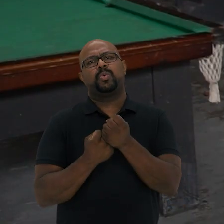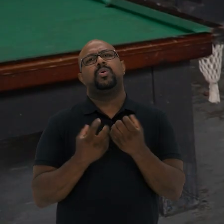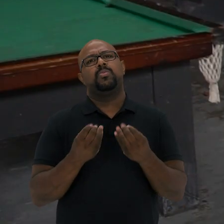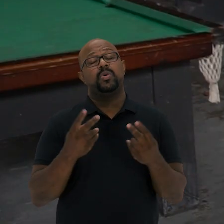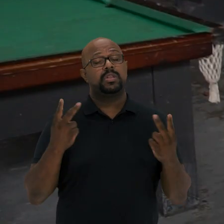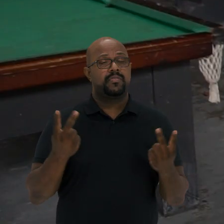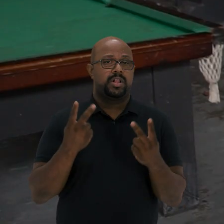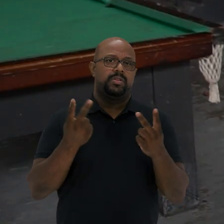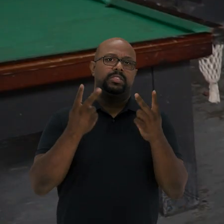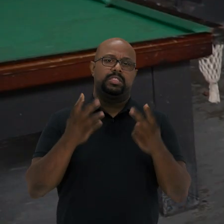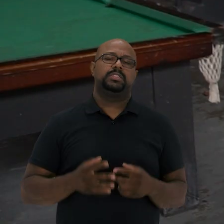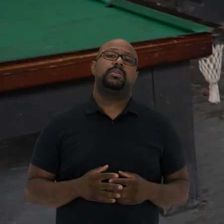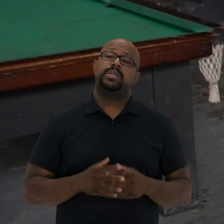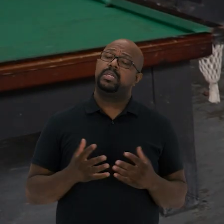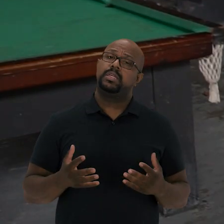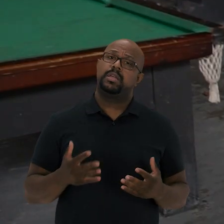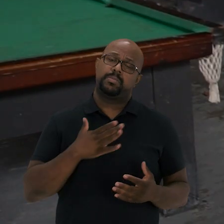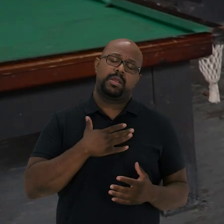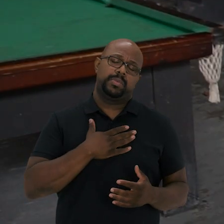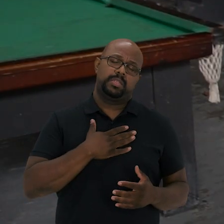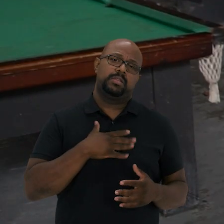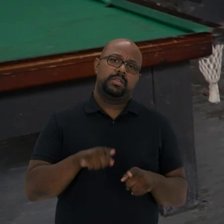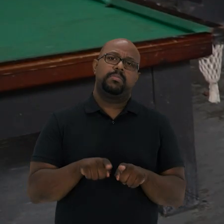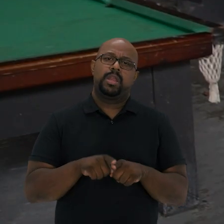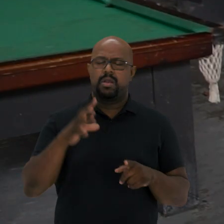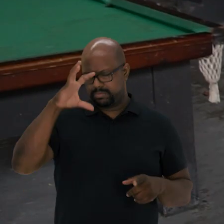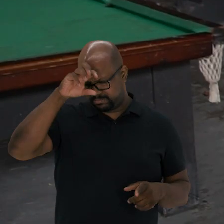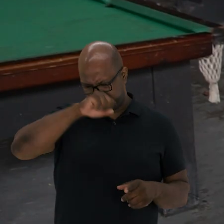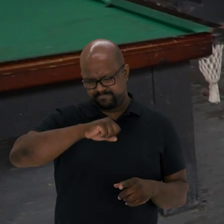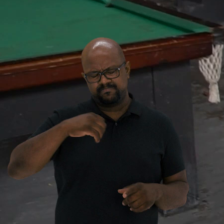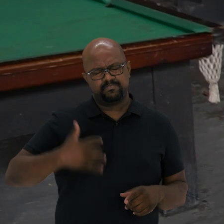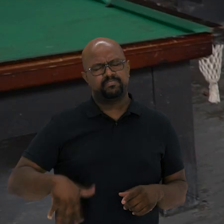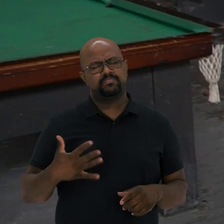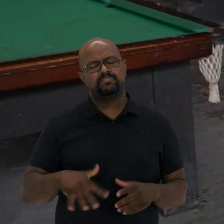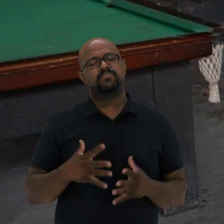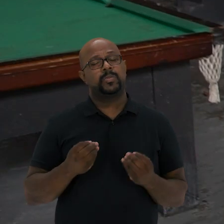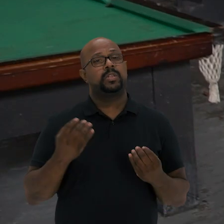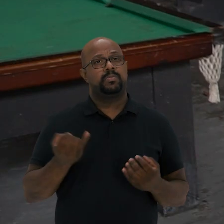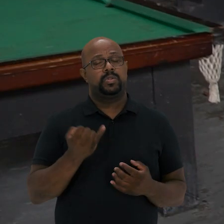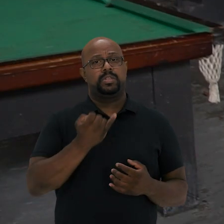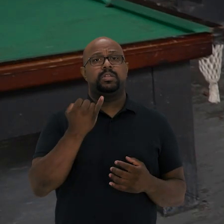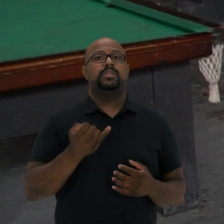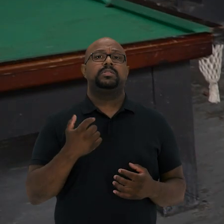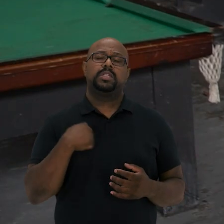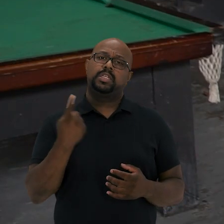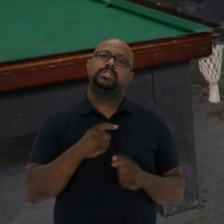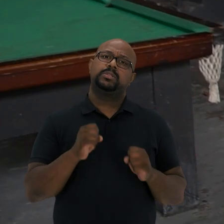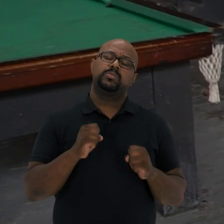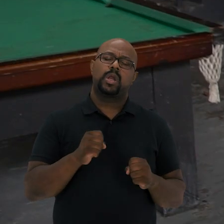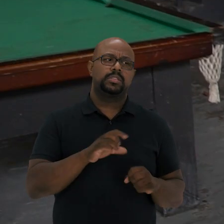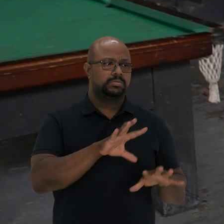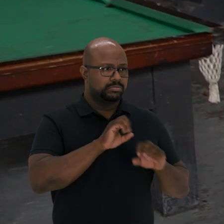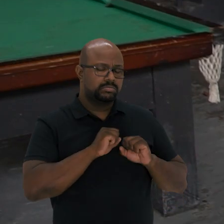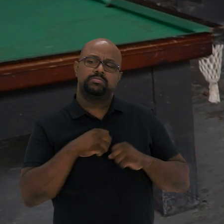apoio, muita valorização. E, para mim também, um aprendizado grande, de grande valia, que a gente